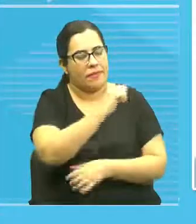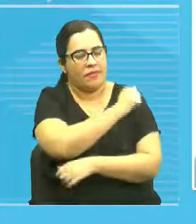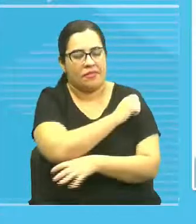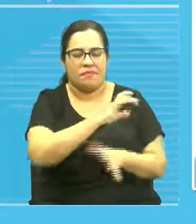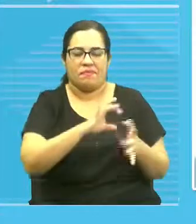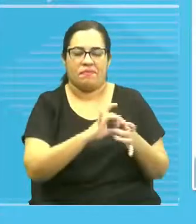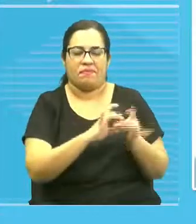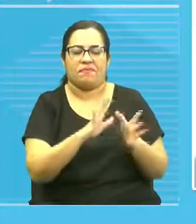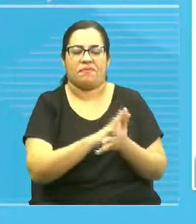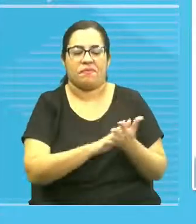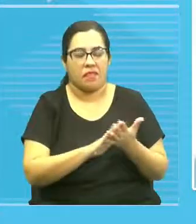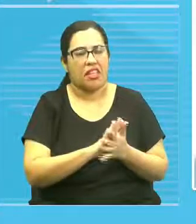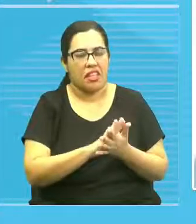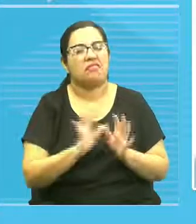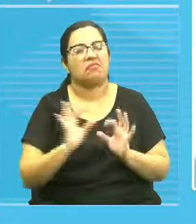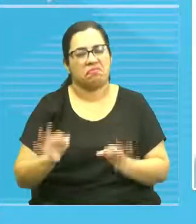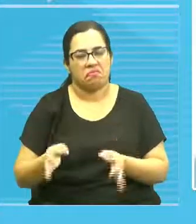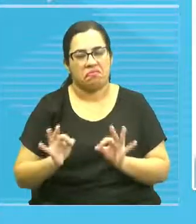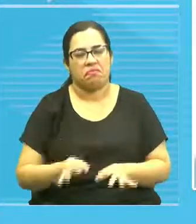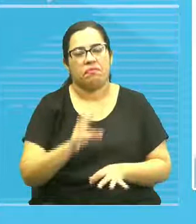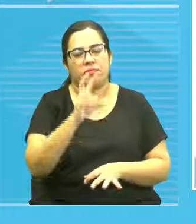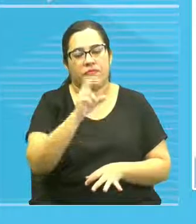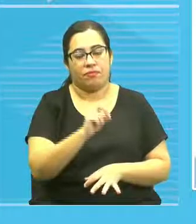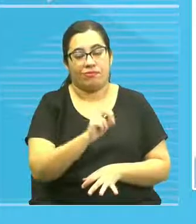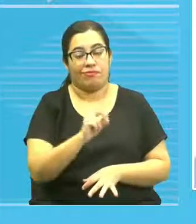500. 500 calorias.